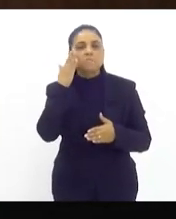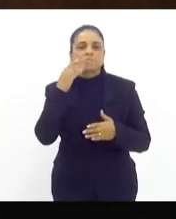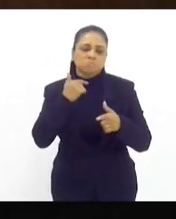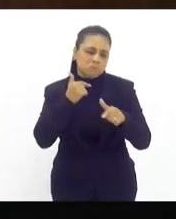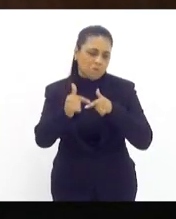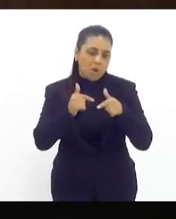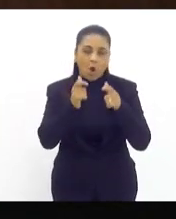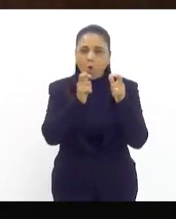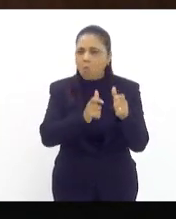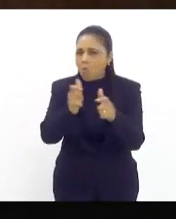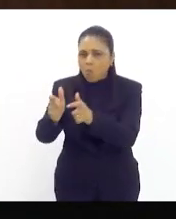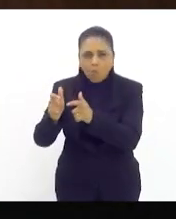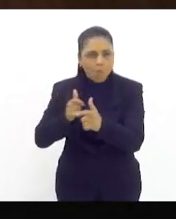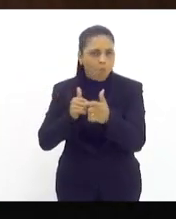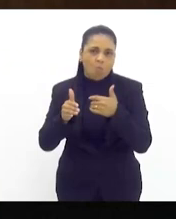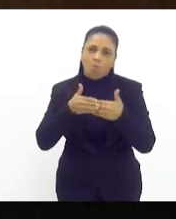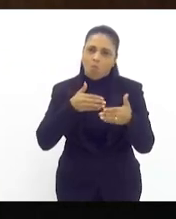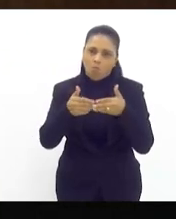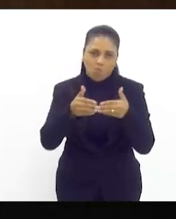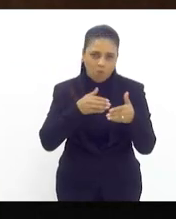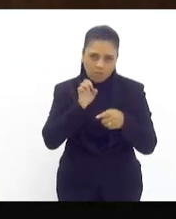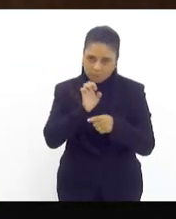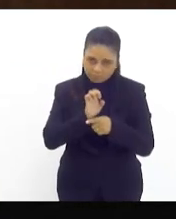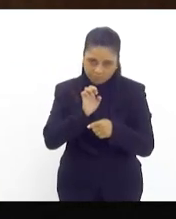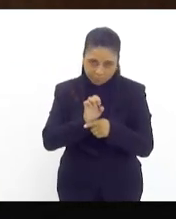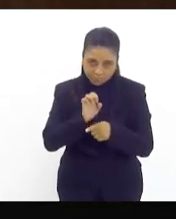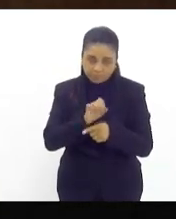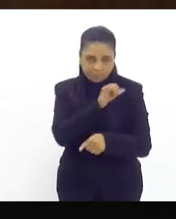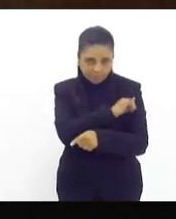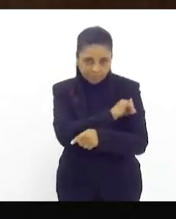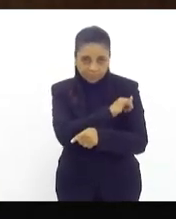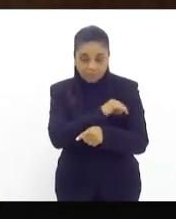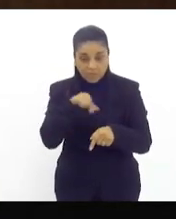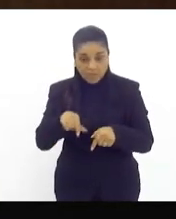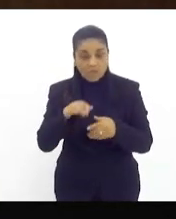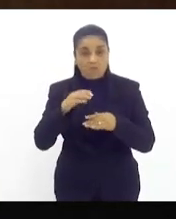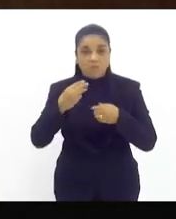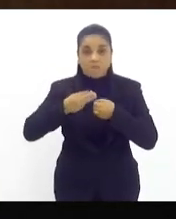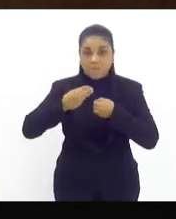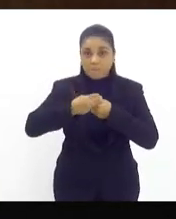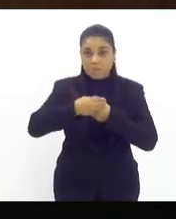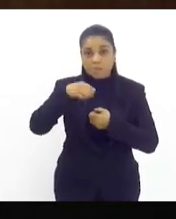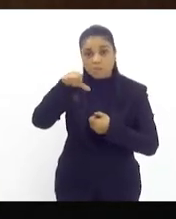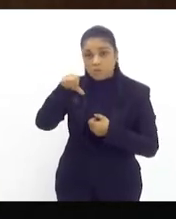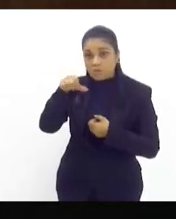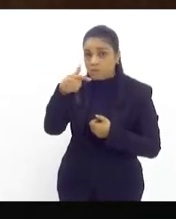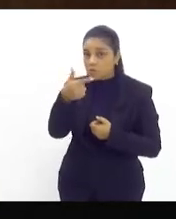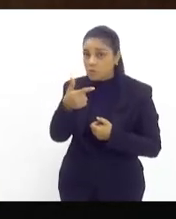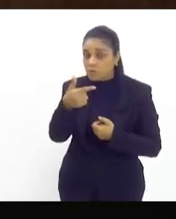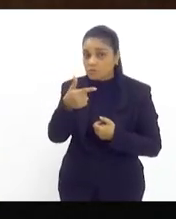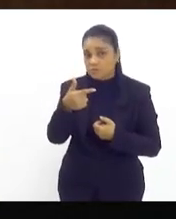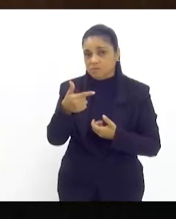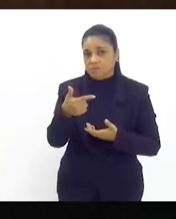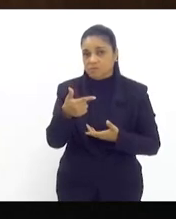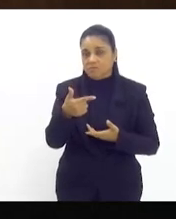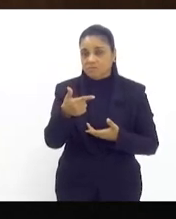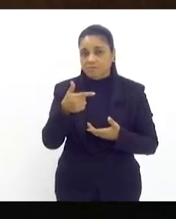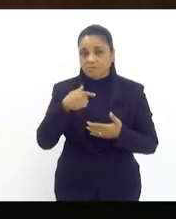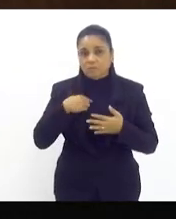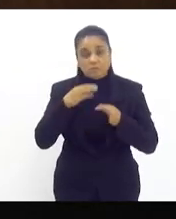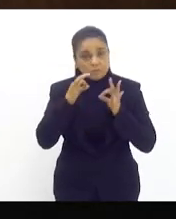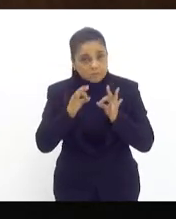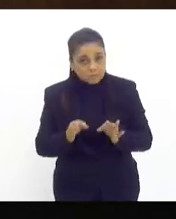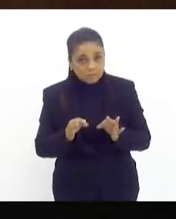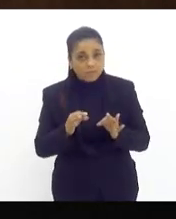do nosso Estado entretanto o nosso estado tem 92 municípios o ideal é que nós